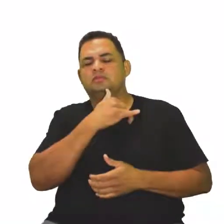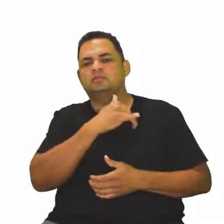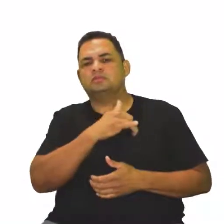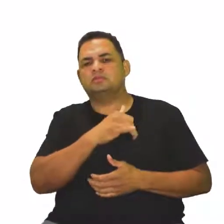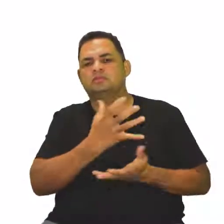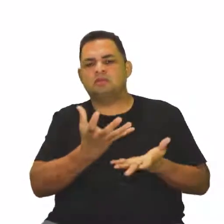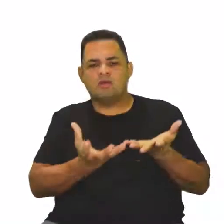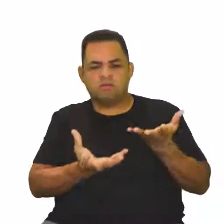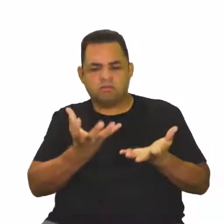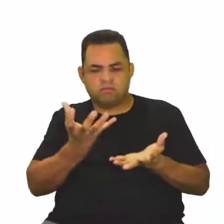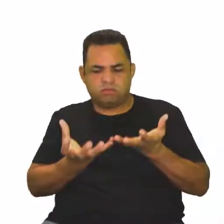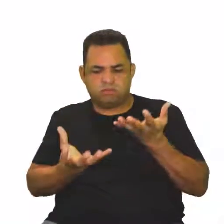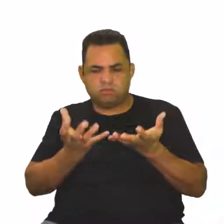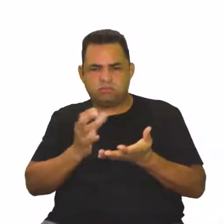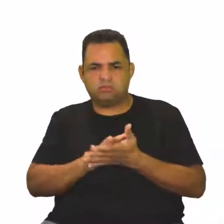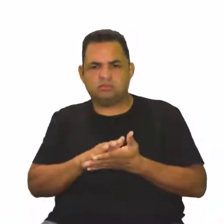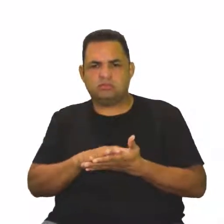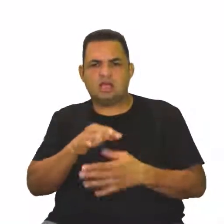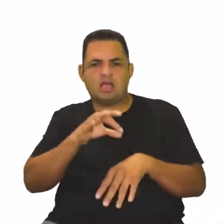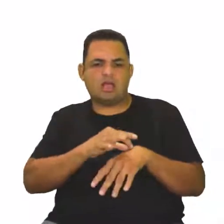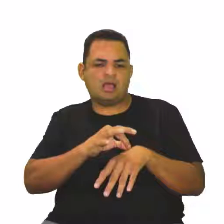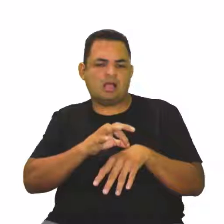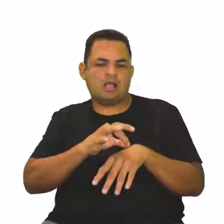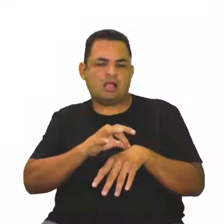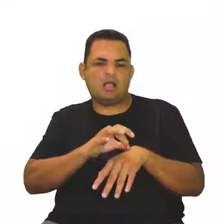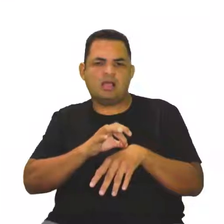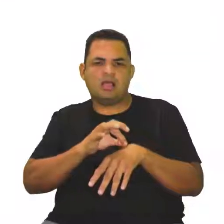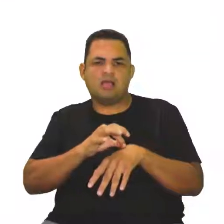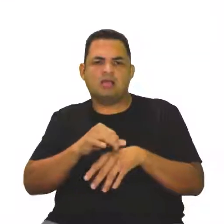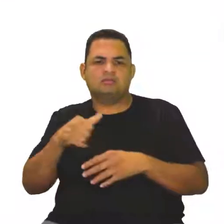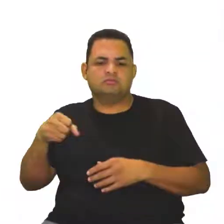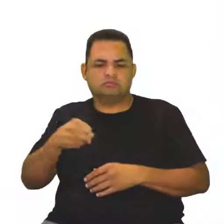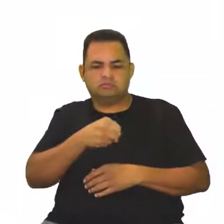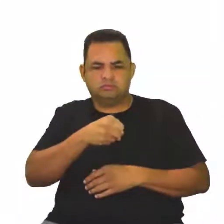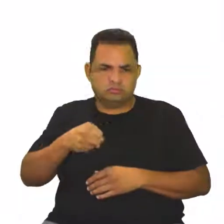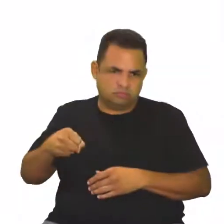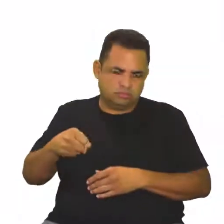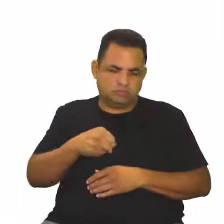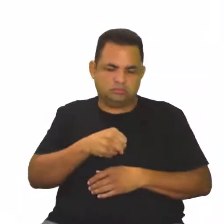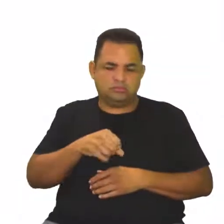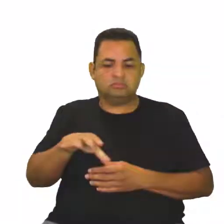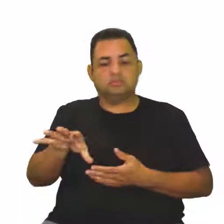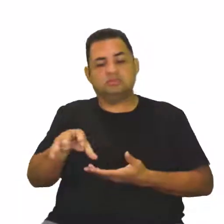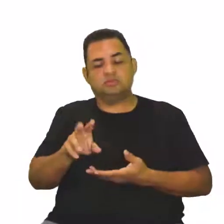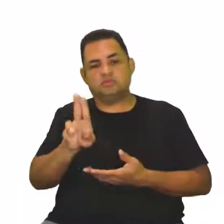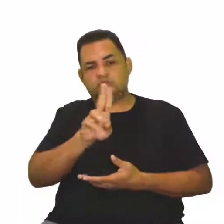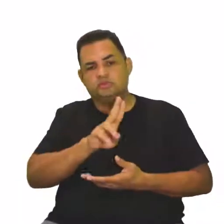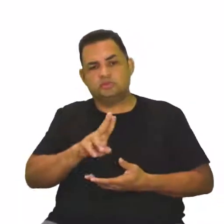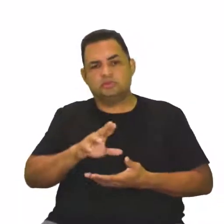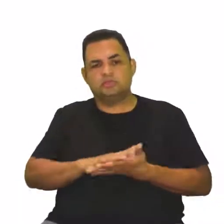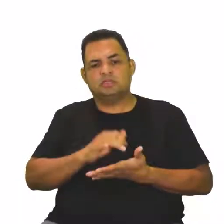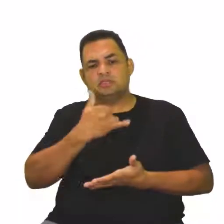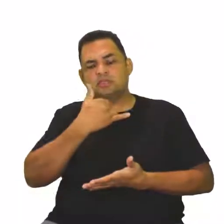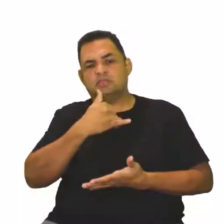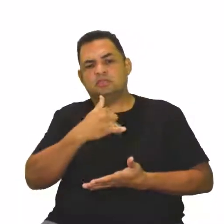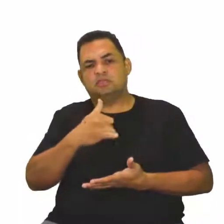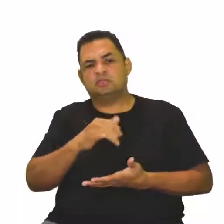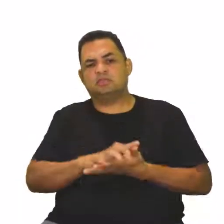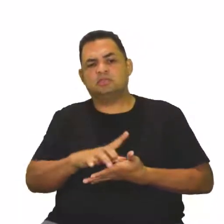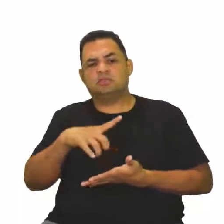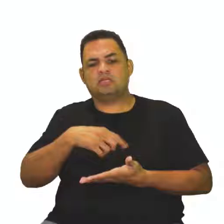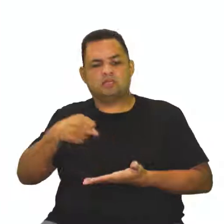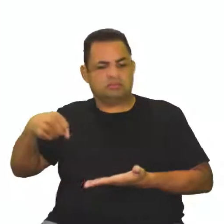aquecer aqui, para assar a carne. O ferro de passar roupa, né, pessoal? Estou utilizando energia elétrica aqui para aquecer esse ferro para que